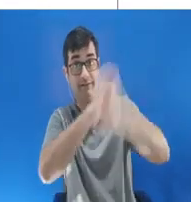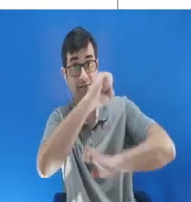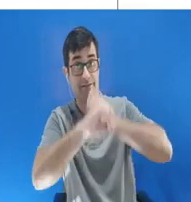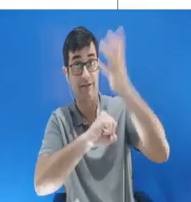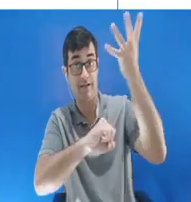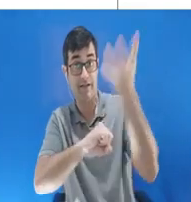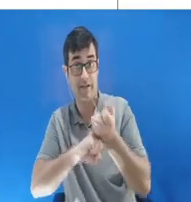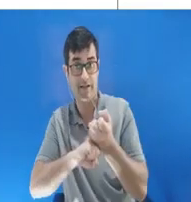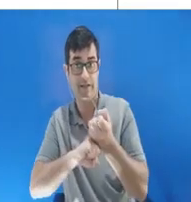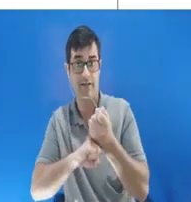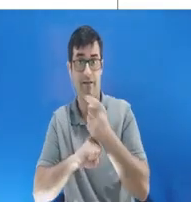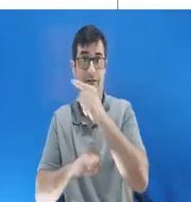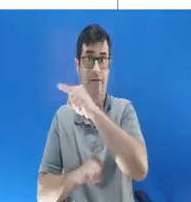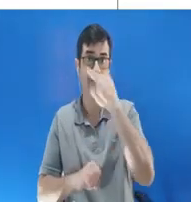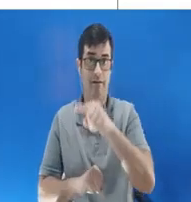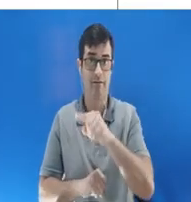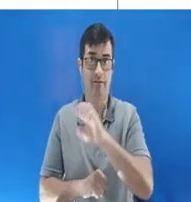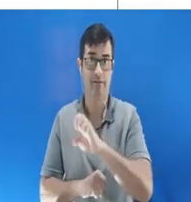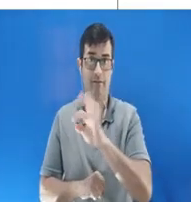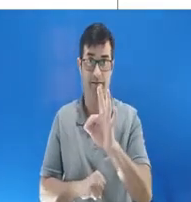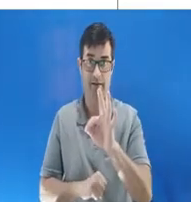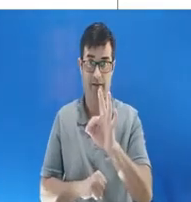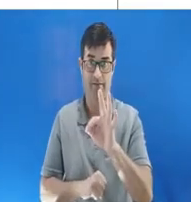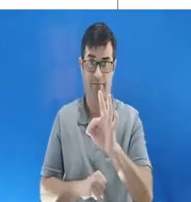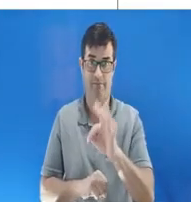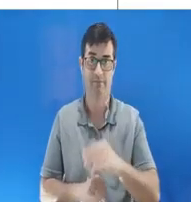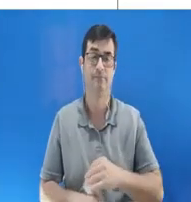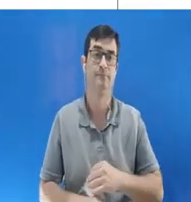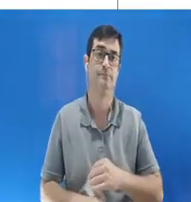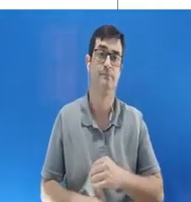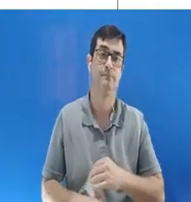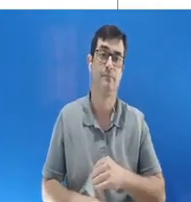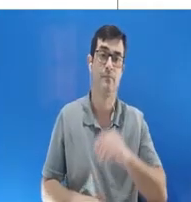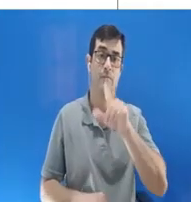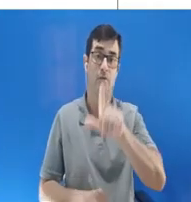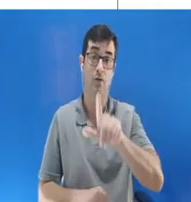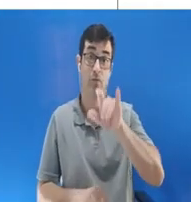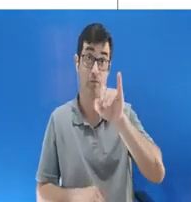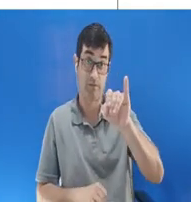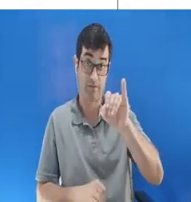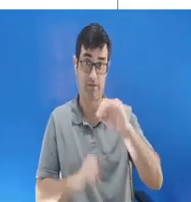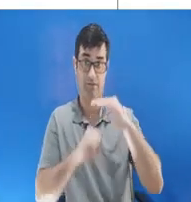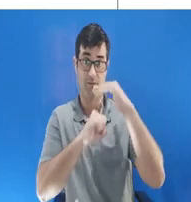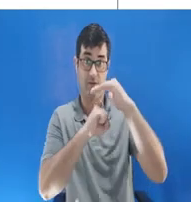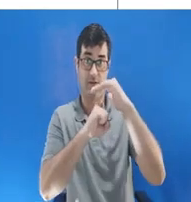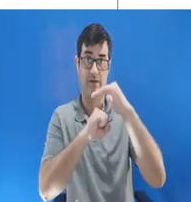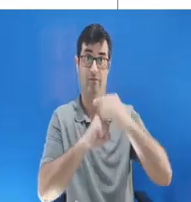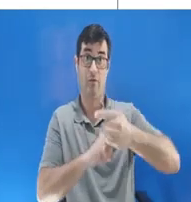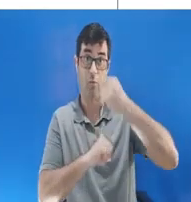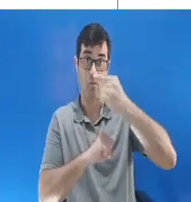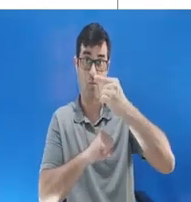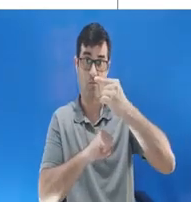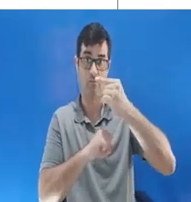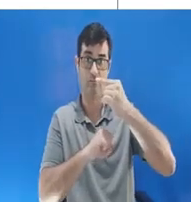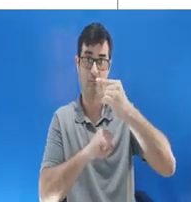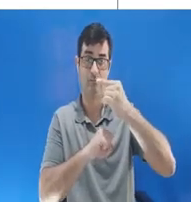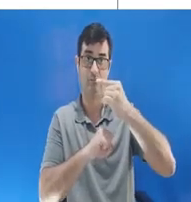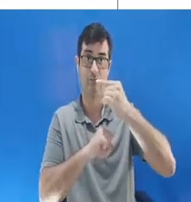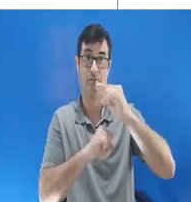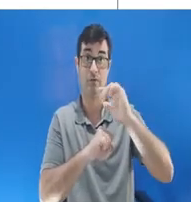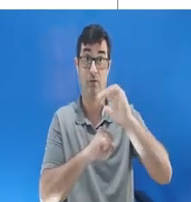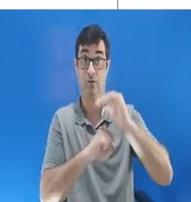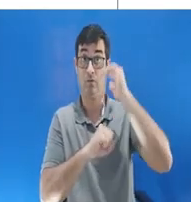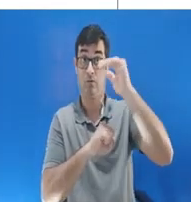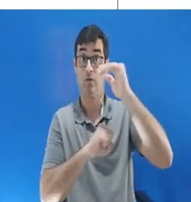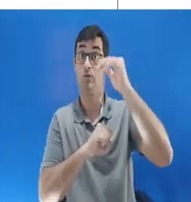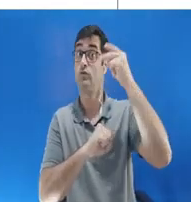o seguinte, o lítio, ele tem elétrons no nível 1 e no nível 2. Então, teoricamente, a